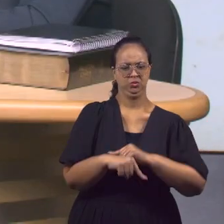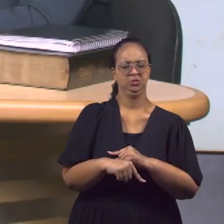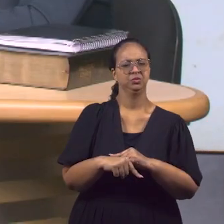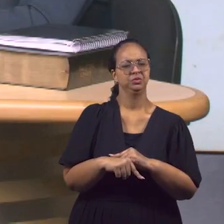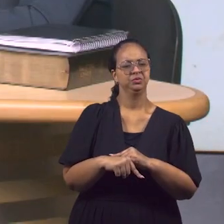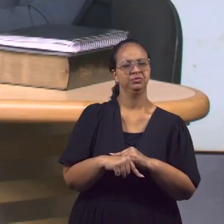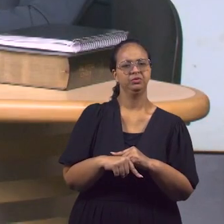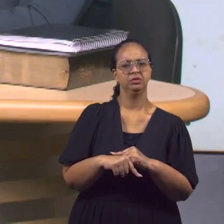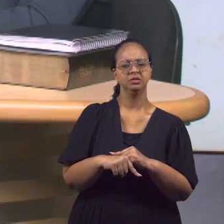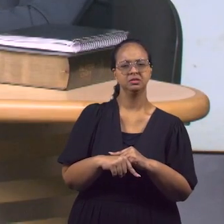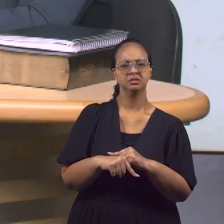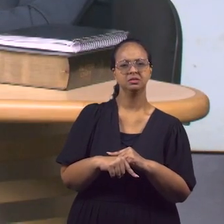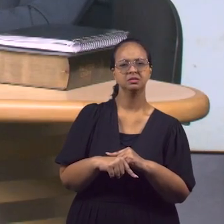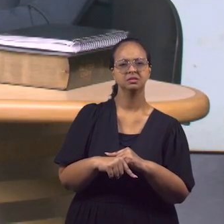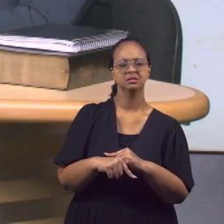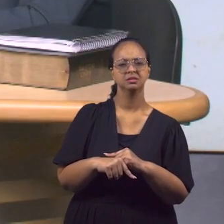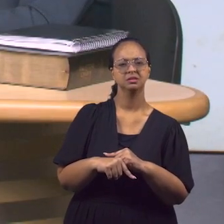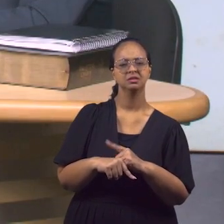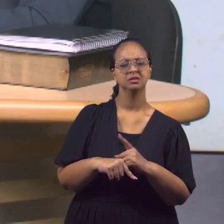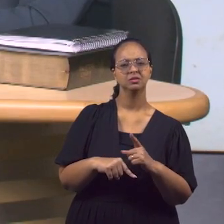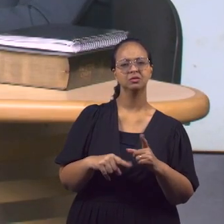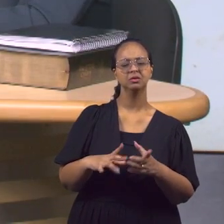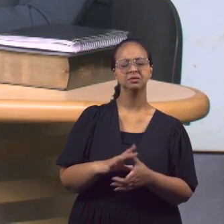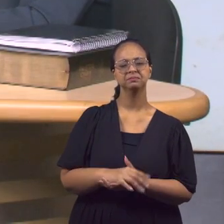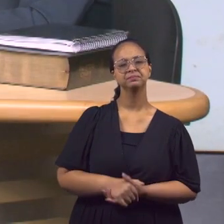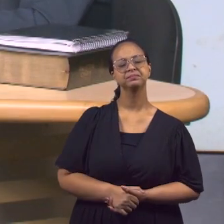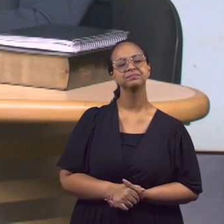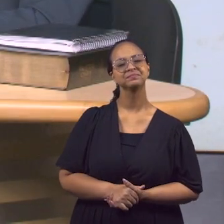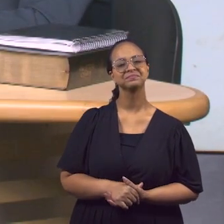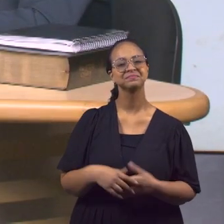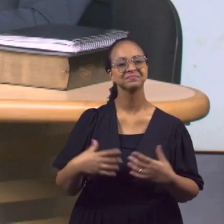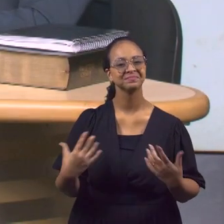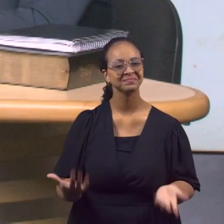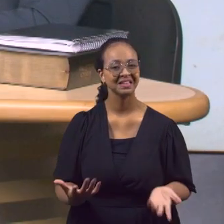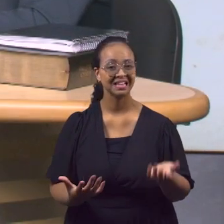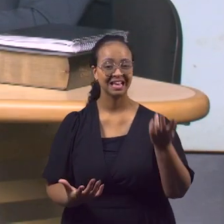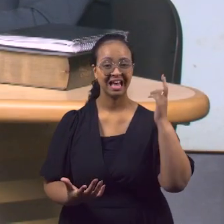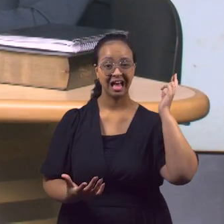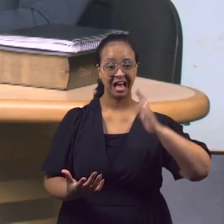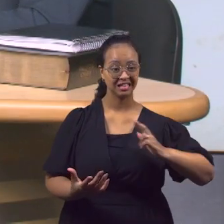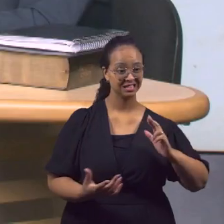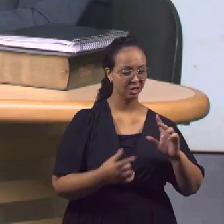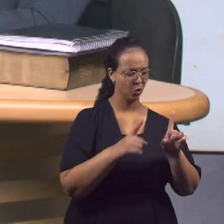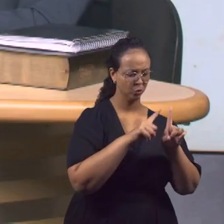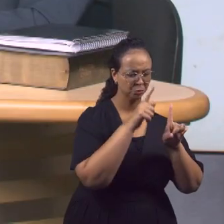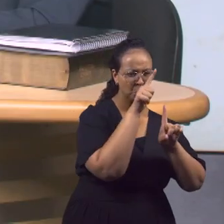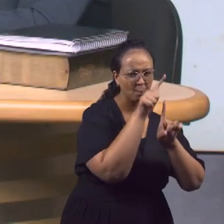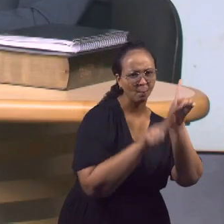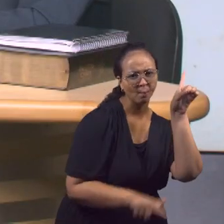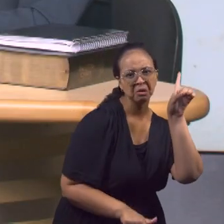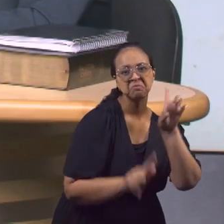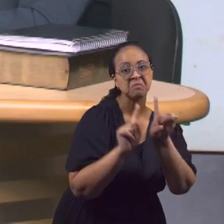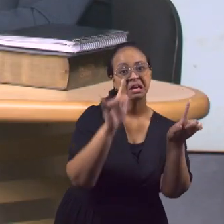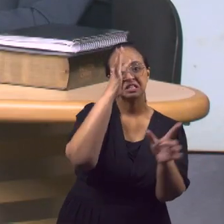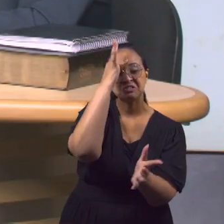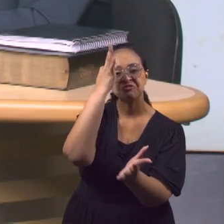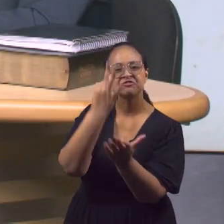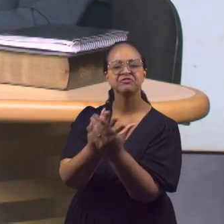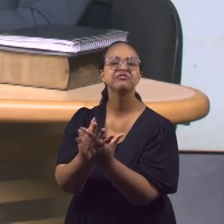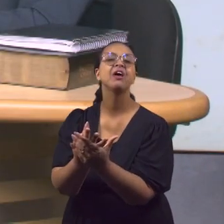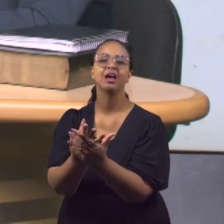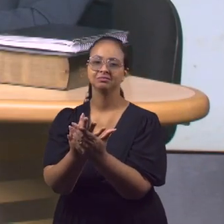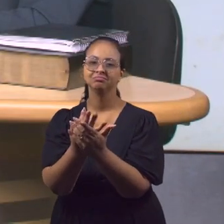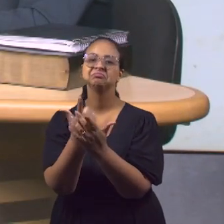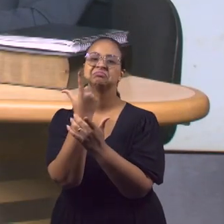São forças diferentes, né? Não tem como caminhar juntas. Pela razão não pode gerar, mas a fé,